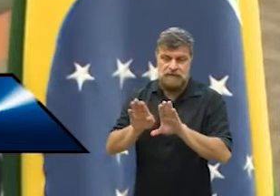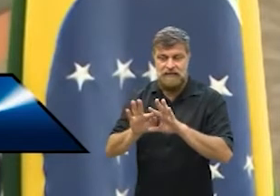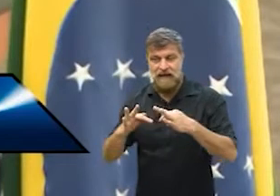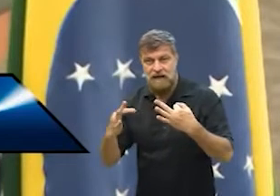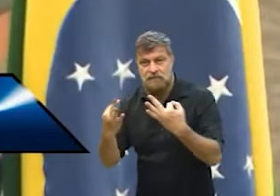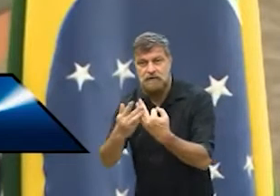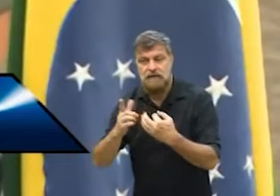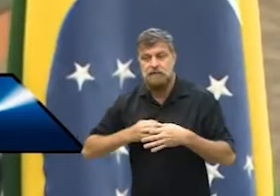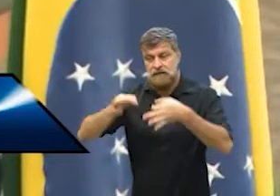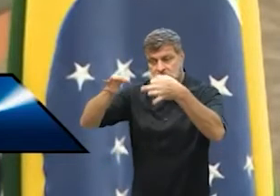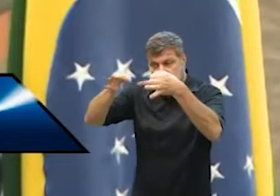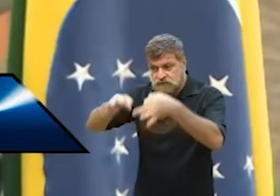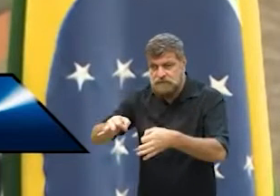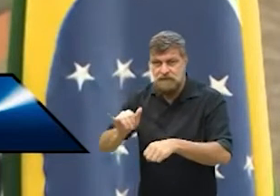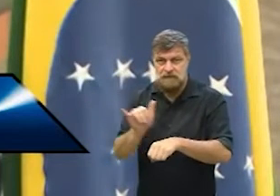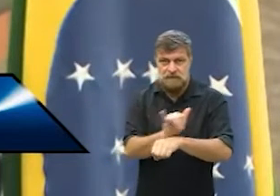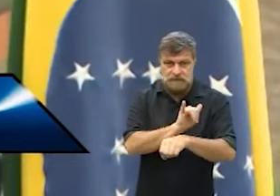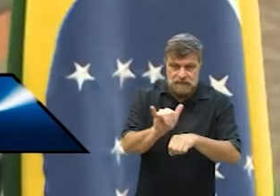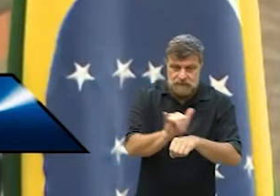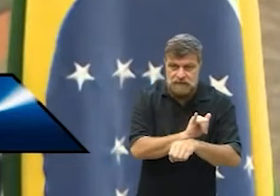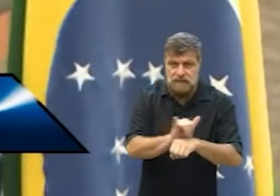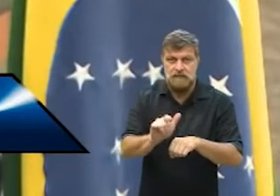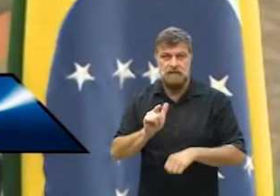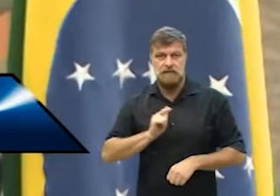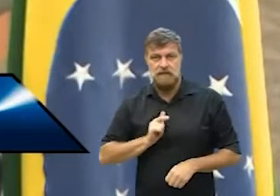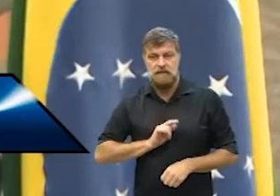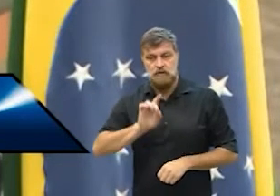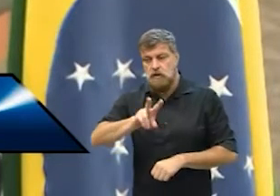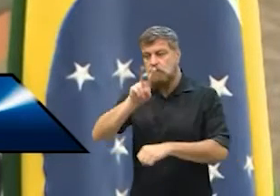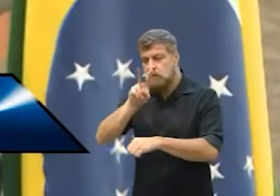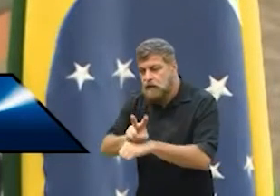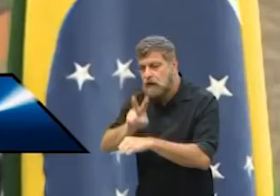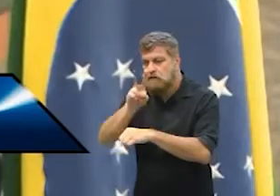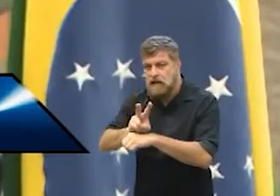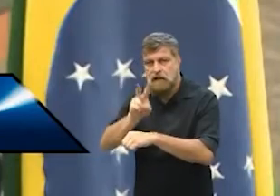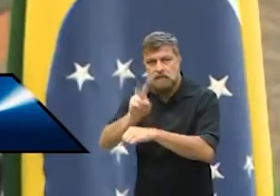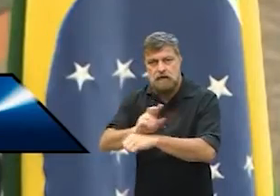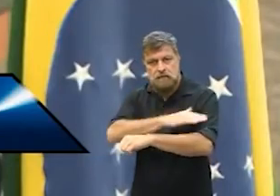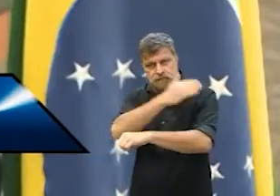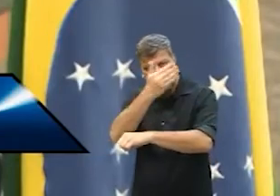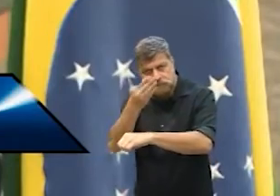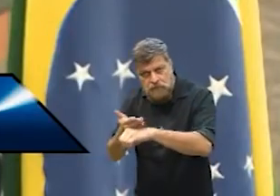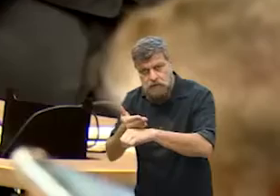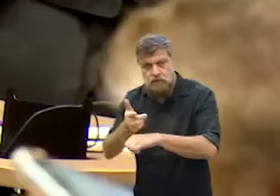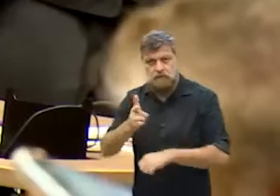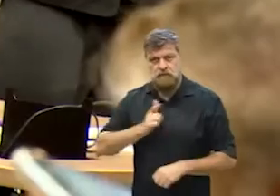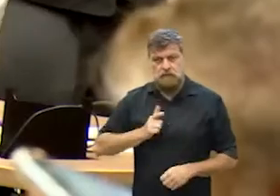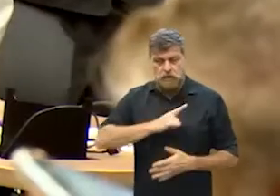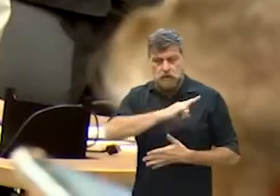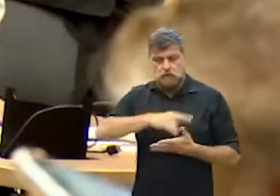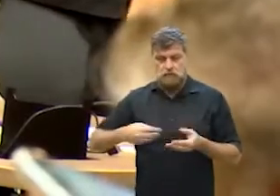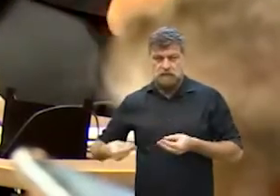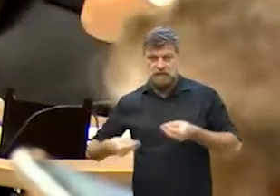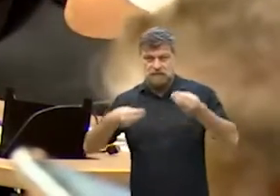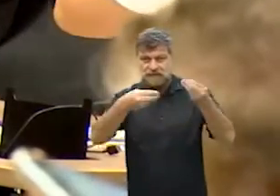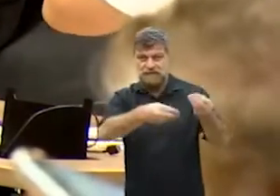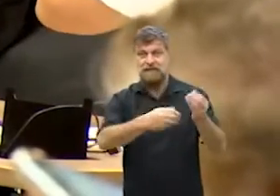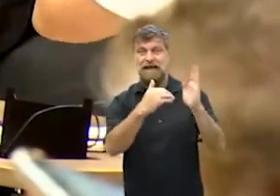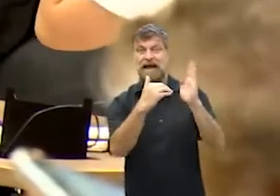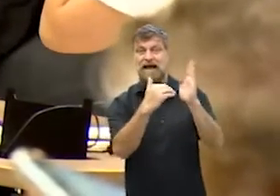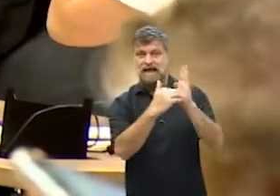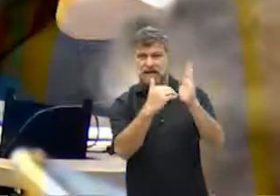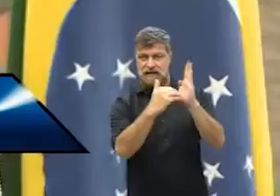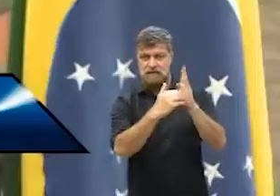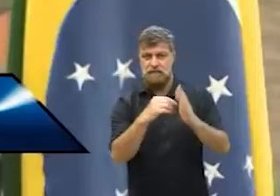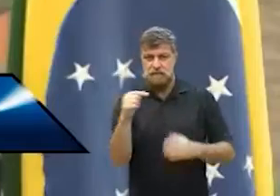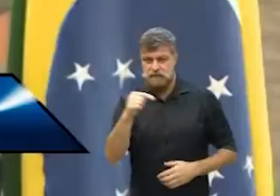dar uma dignidade para essa família conseguir ter outras possibilidades, além de ficar cuidando dos seus entes queridos. O documento será enviado à